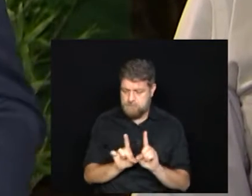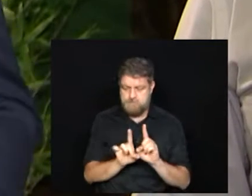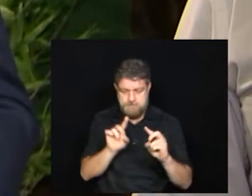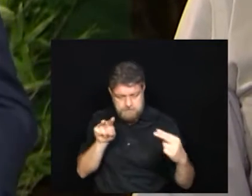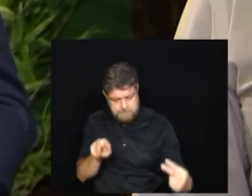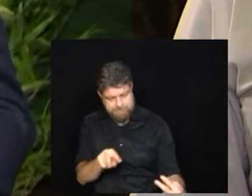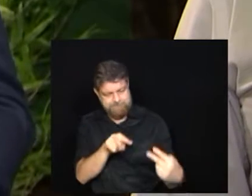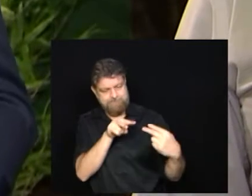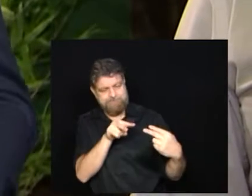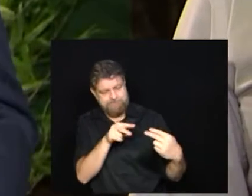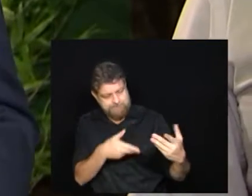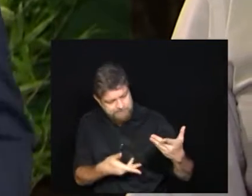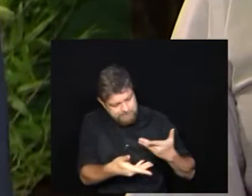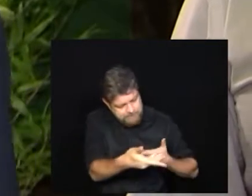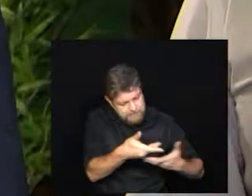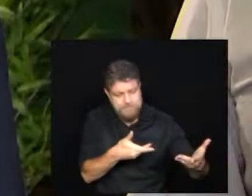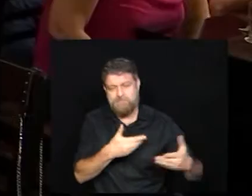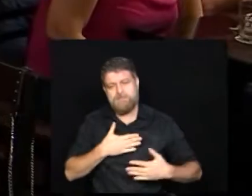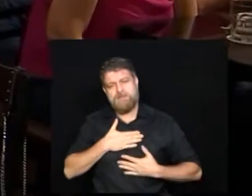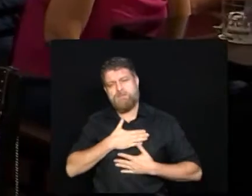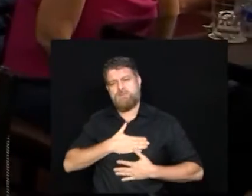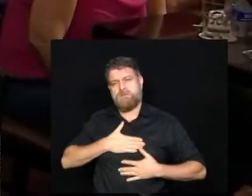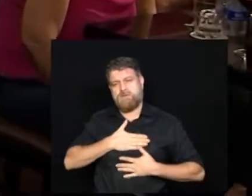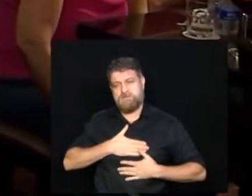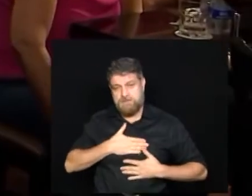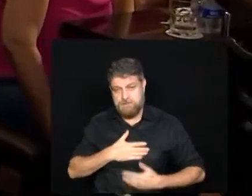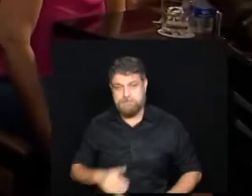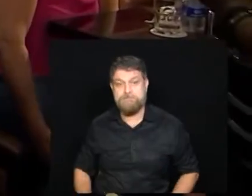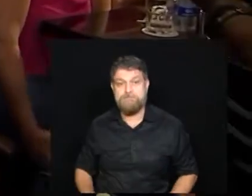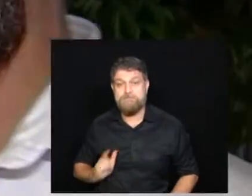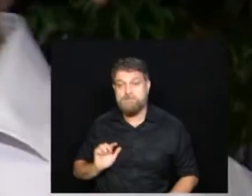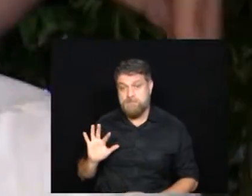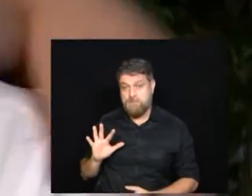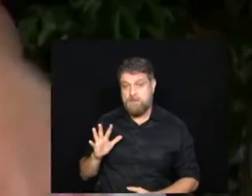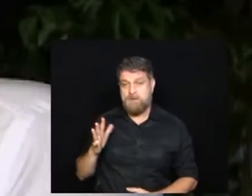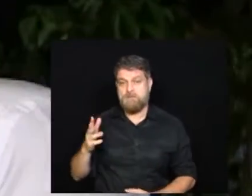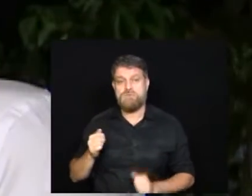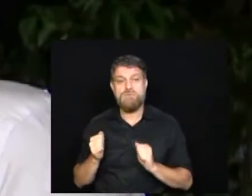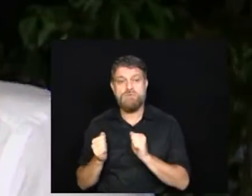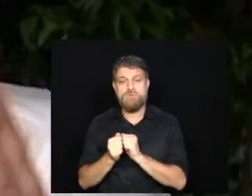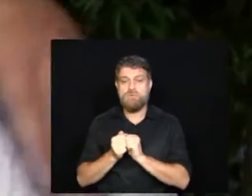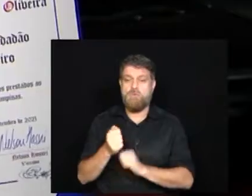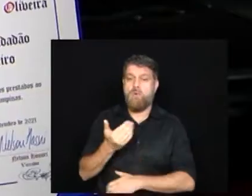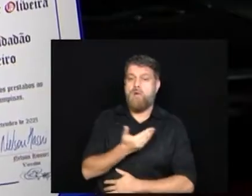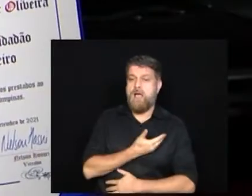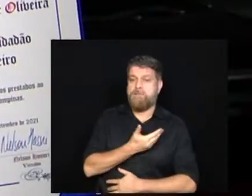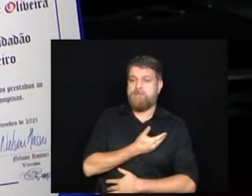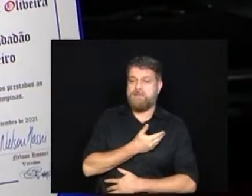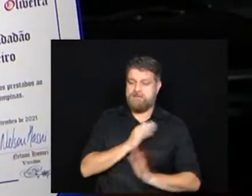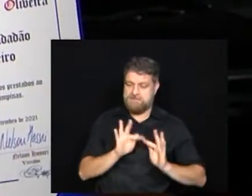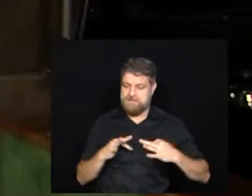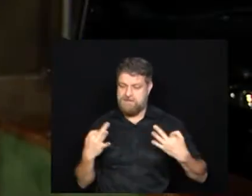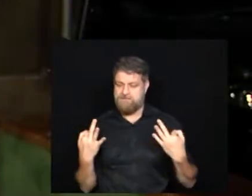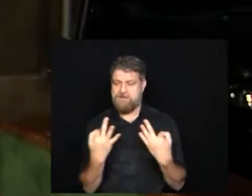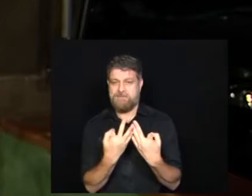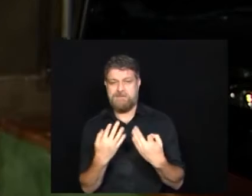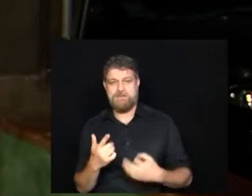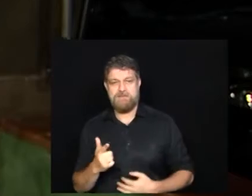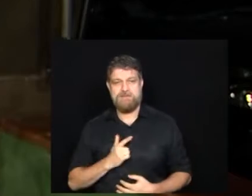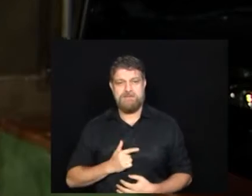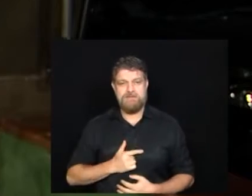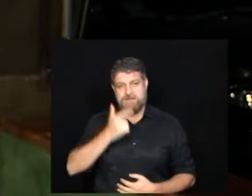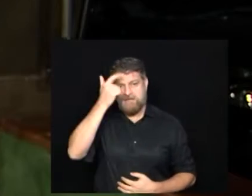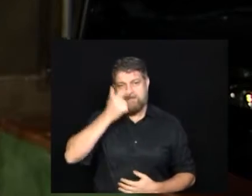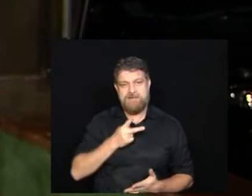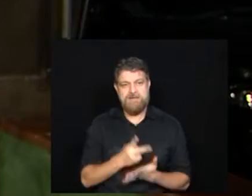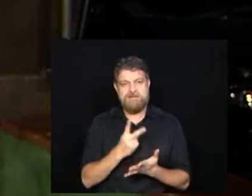nos olhos, isso para mim é muito gratificante. A entrega do título foi acompanhada por amigos e familiares. Sempre fui apaixonado